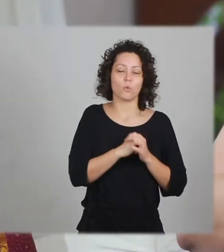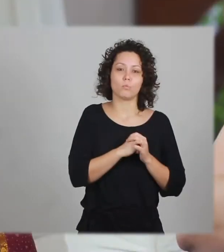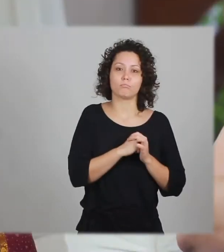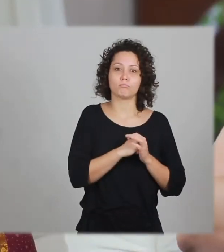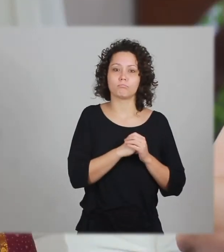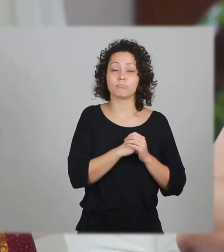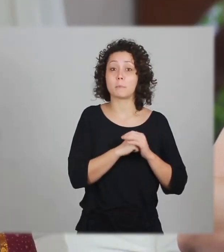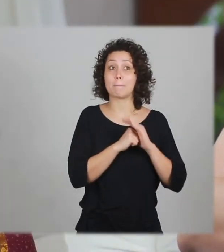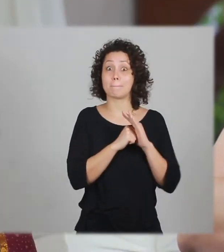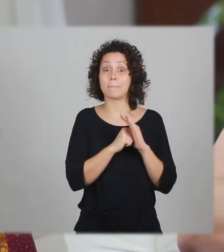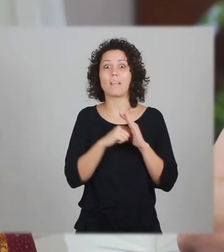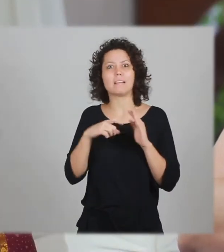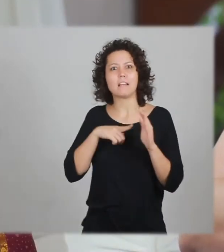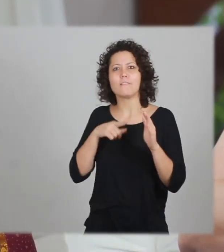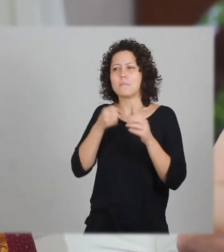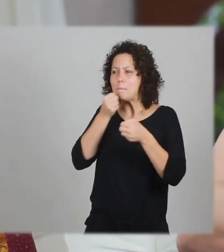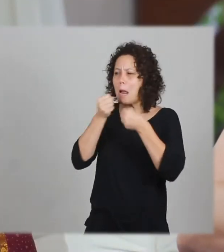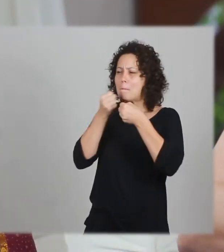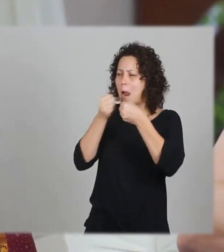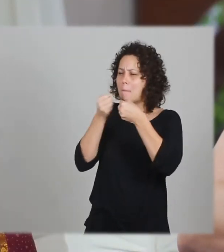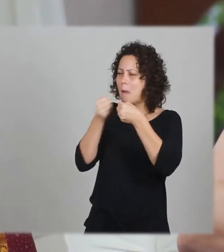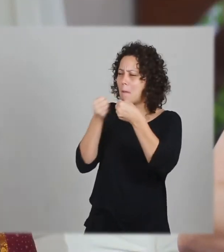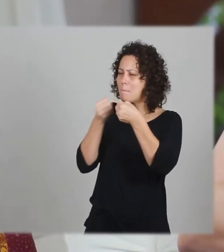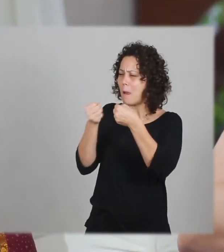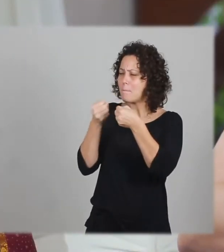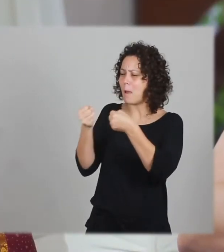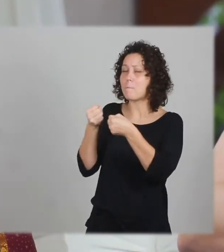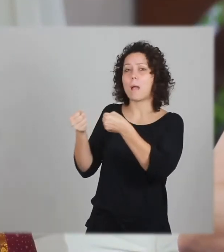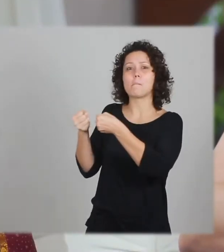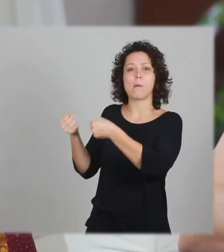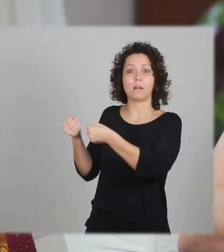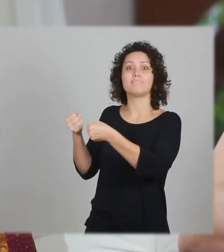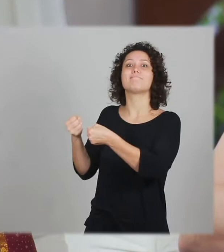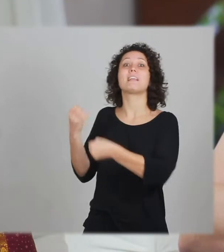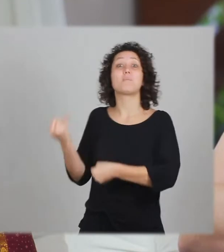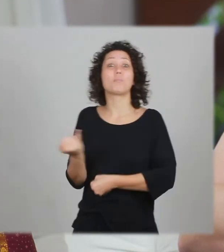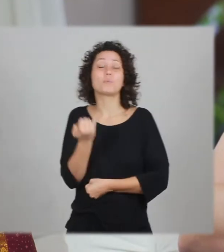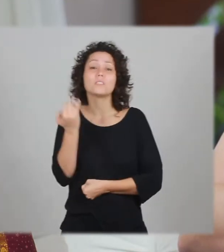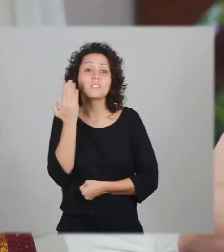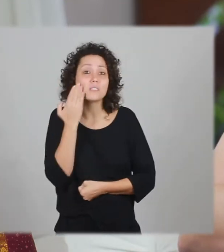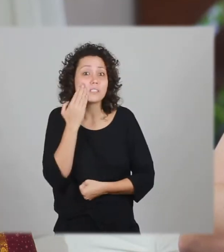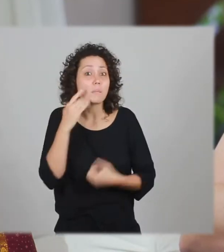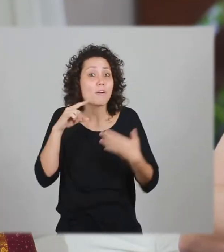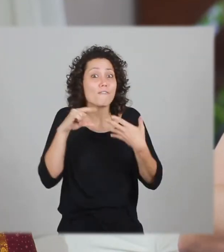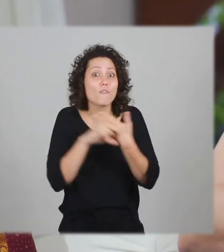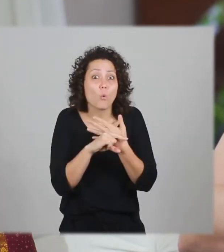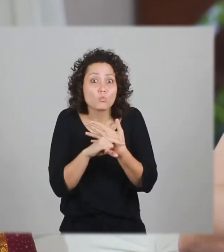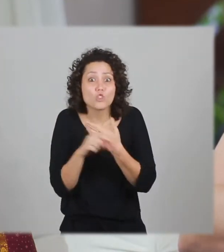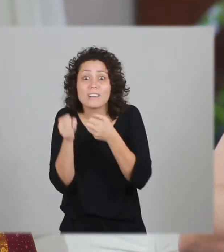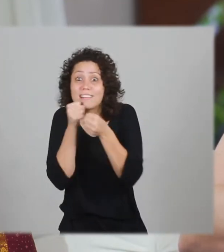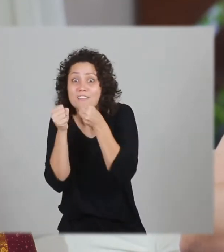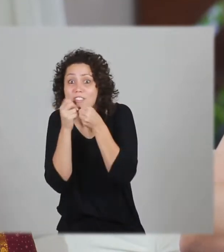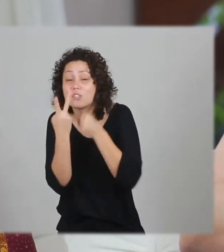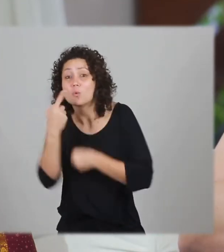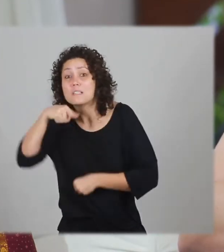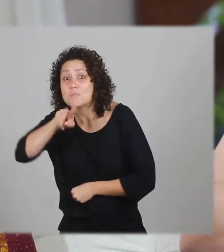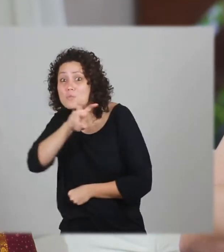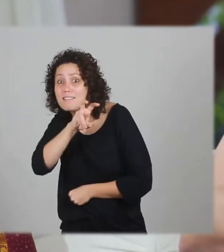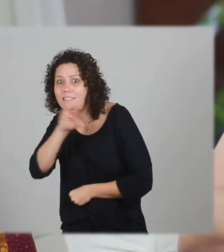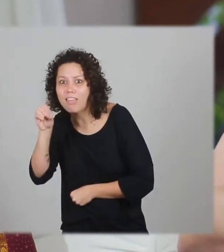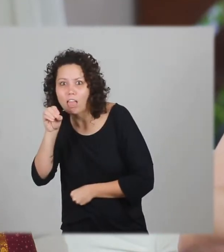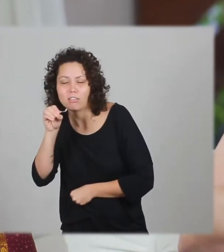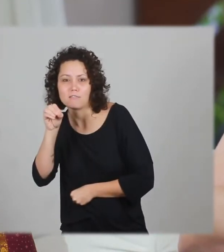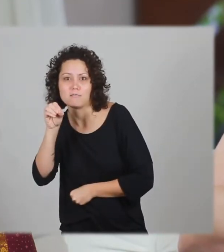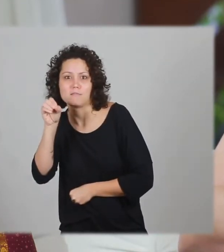entrevistadas. Então, essa questão da fonte em si, ela é fundamental. A gente está falando de 2.500 pessoas entrevistadas em